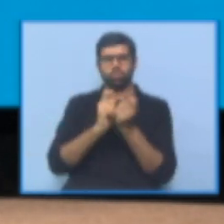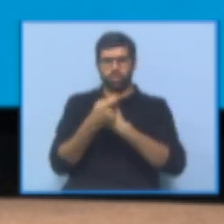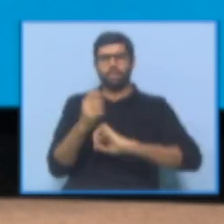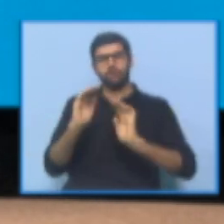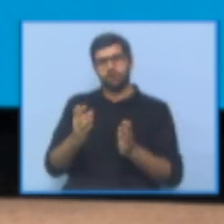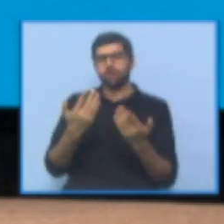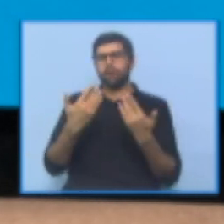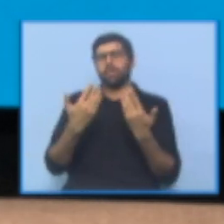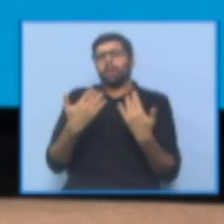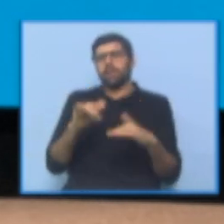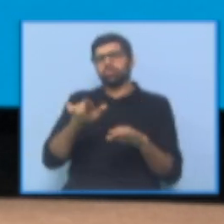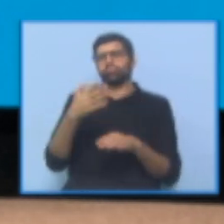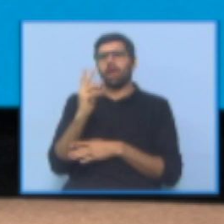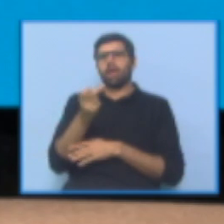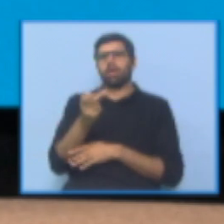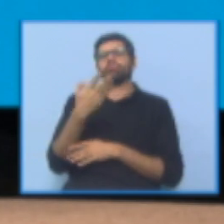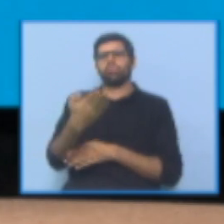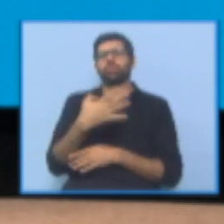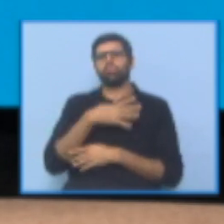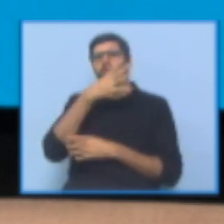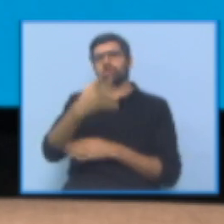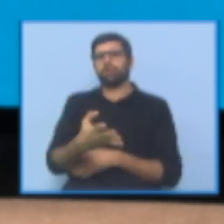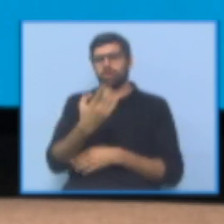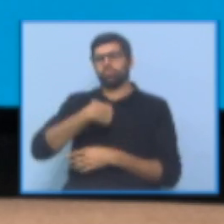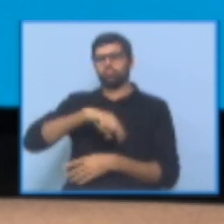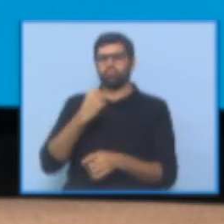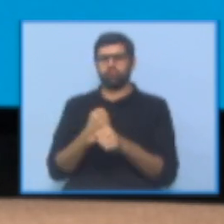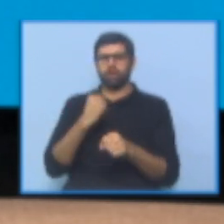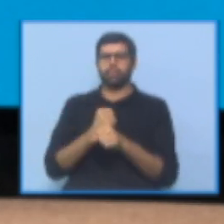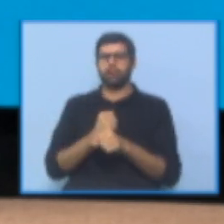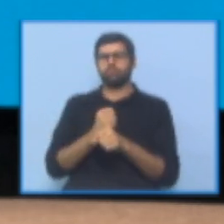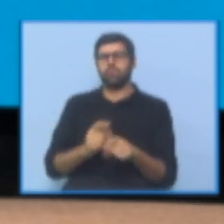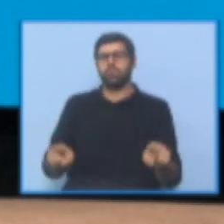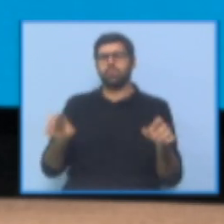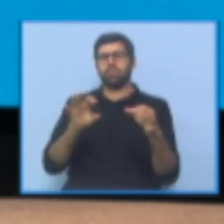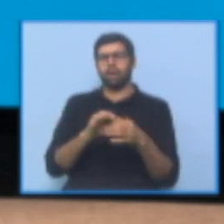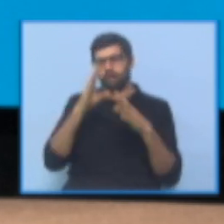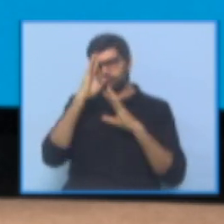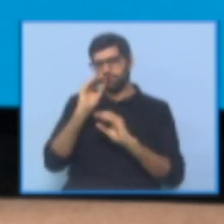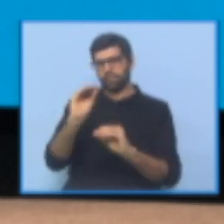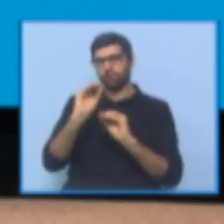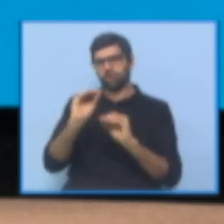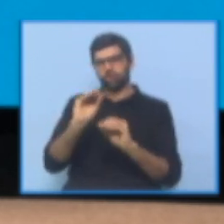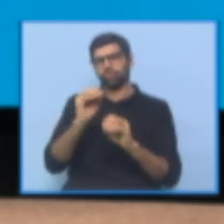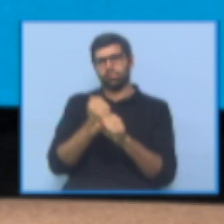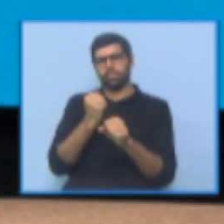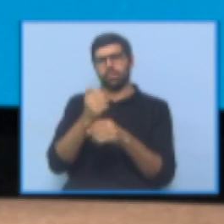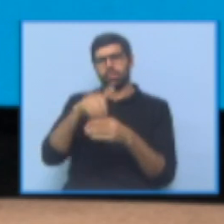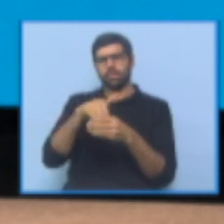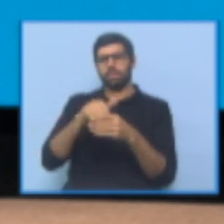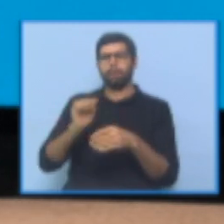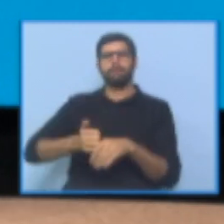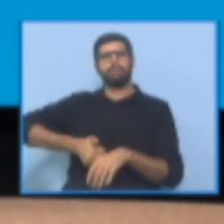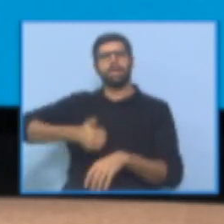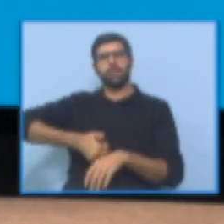mas nestes 7 anos eu diria que a nossa aposta grande tem sido sobretudo na formação dos agentes, que é prioritário,